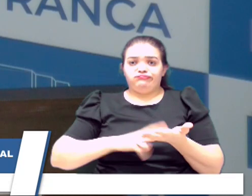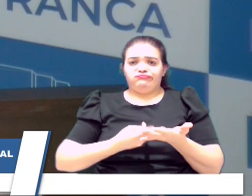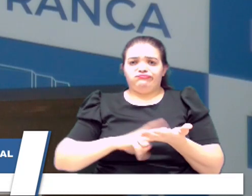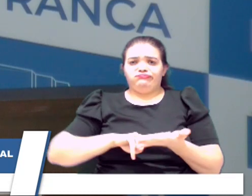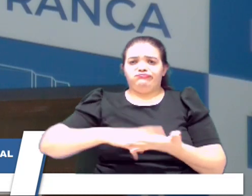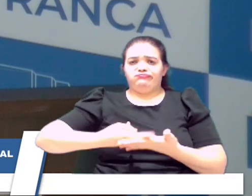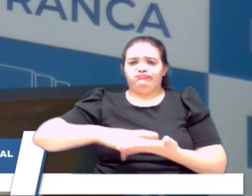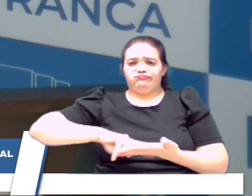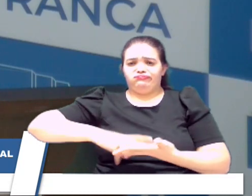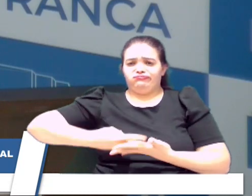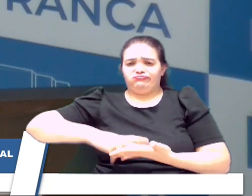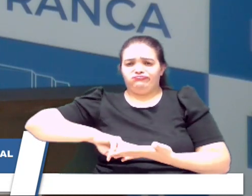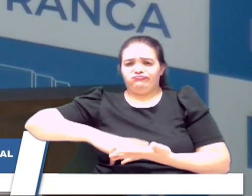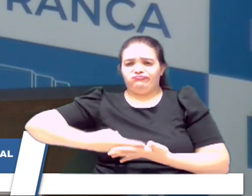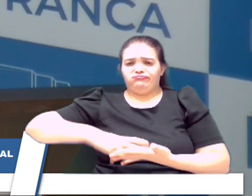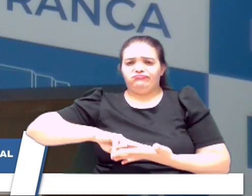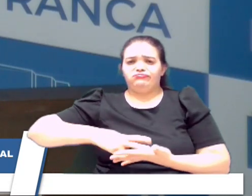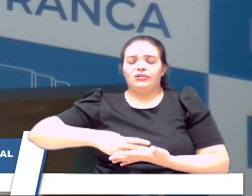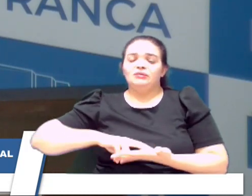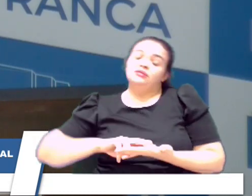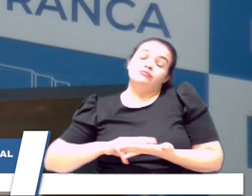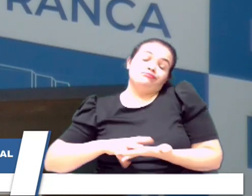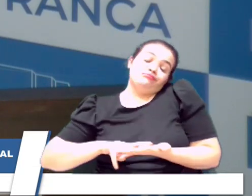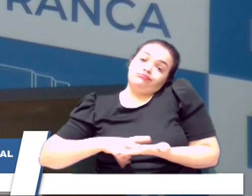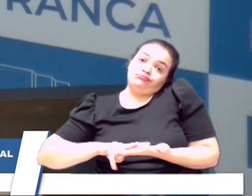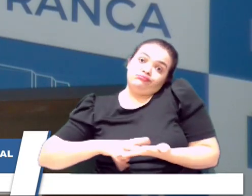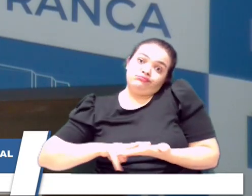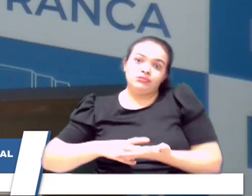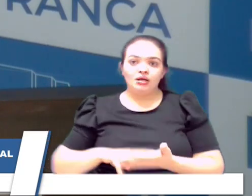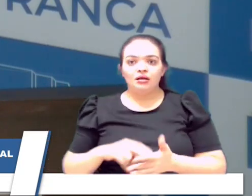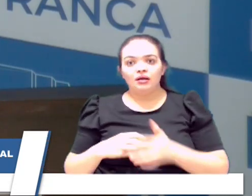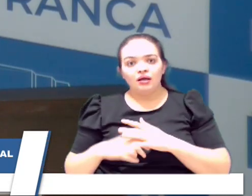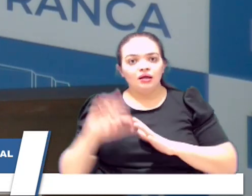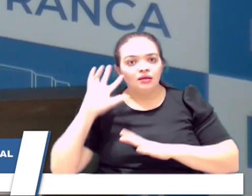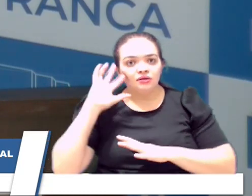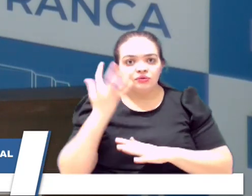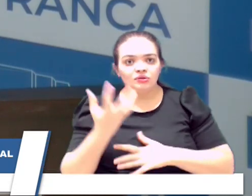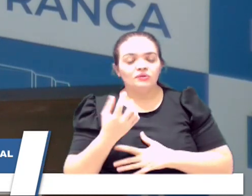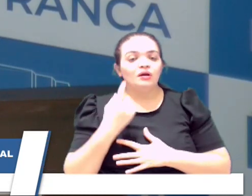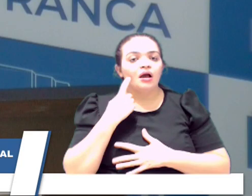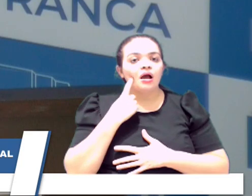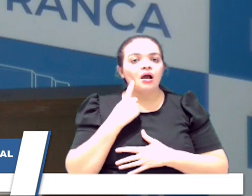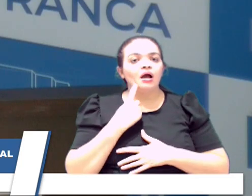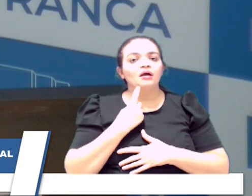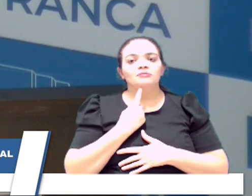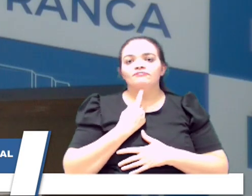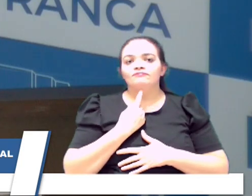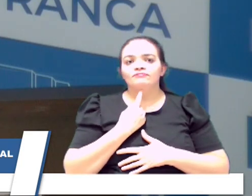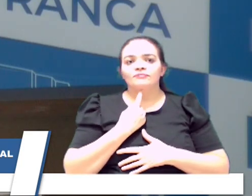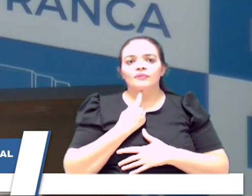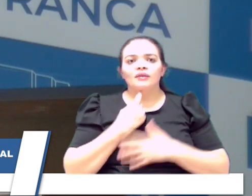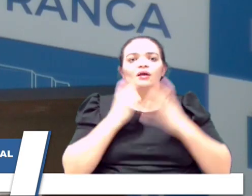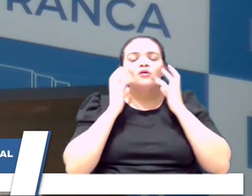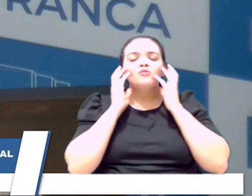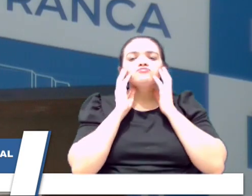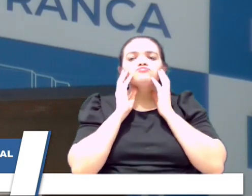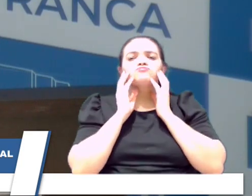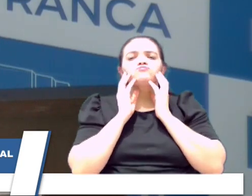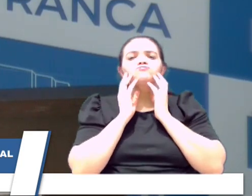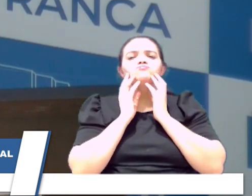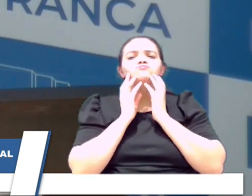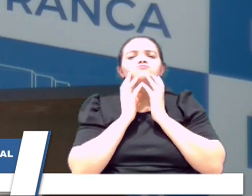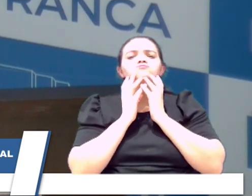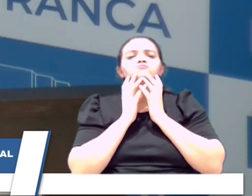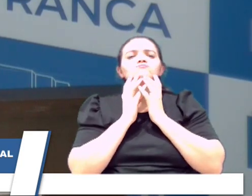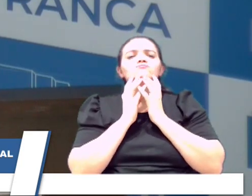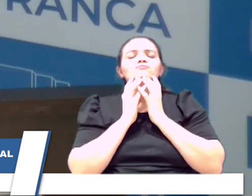cama, tendo algum espasmo, mordia tudo aqui por dentro, entendeu? Por dentro da boca. Eu tenho cicatriz